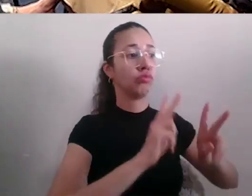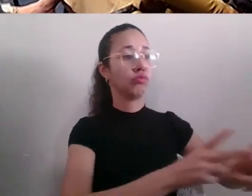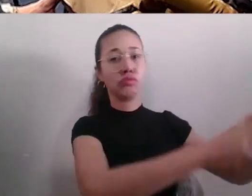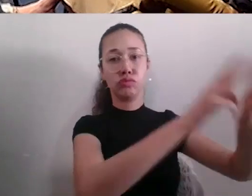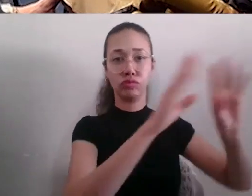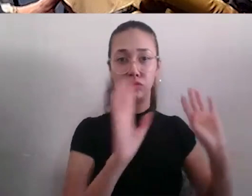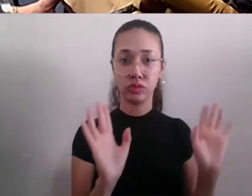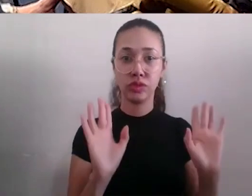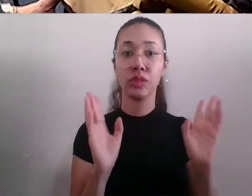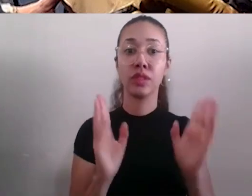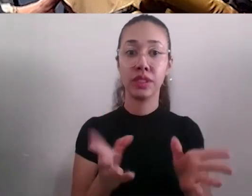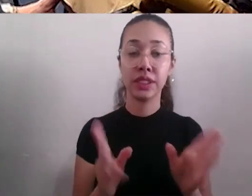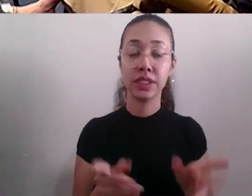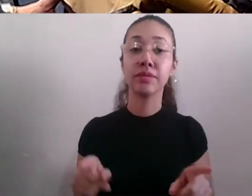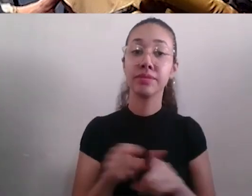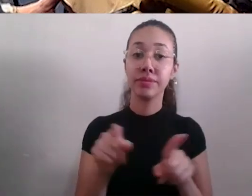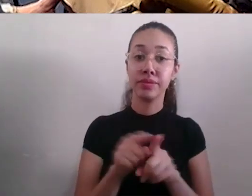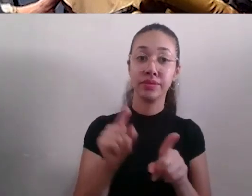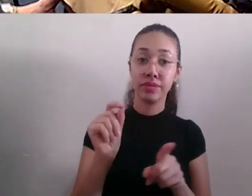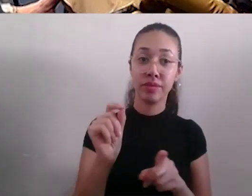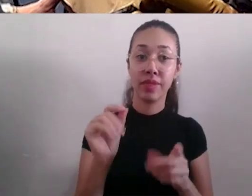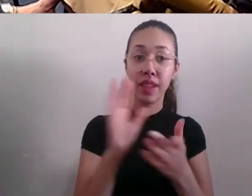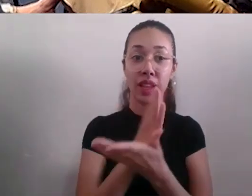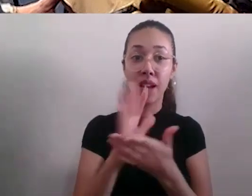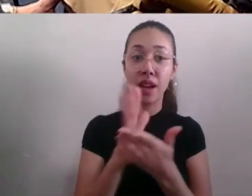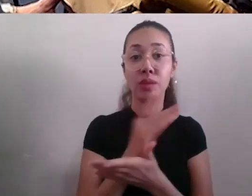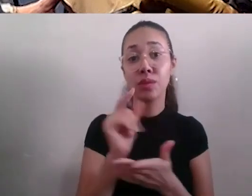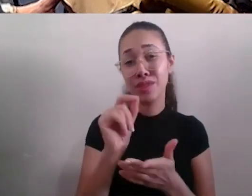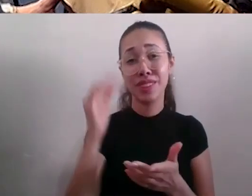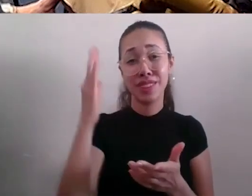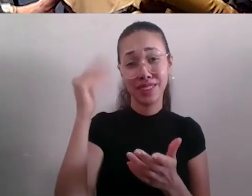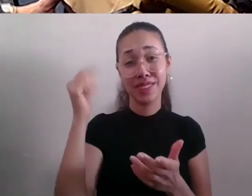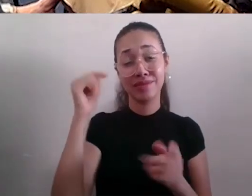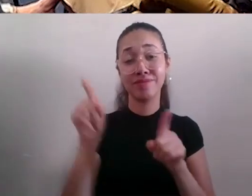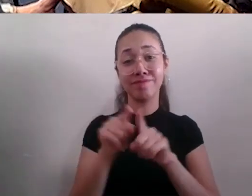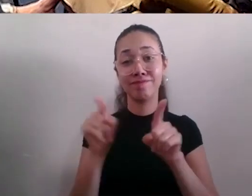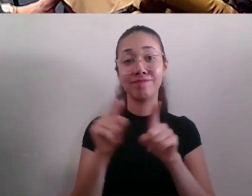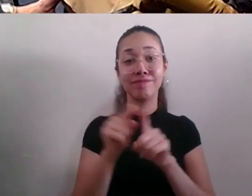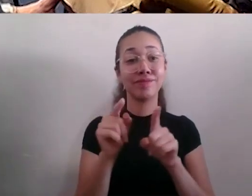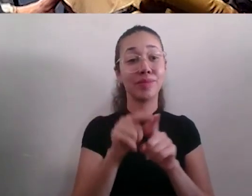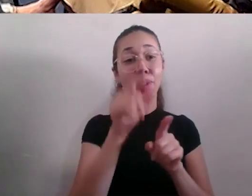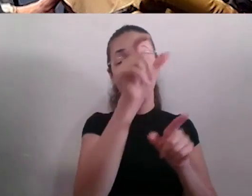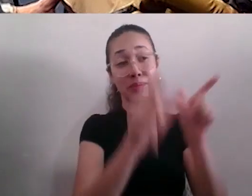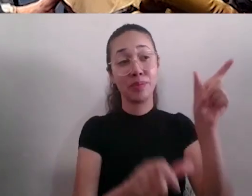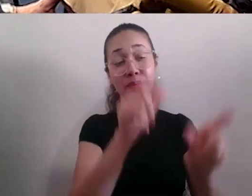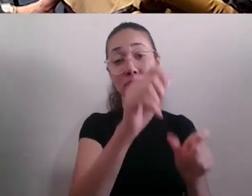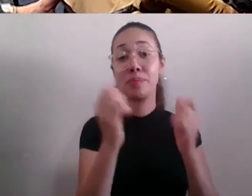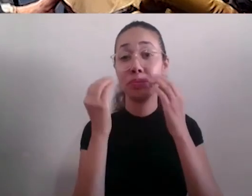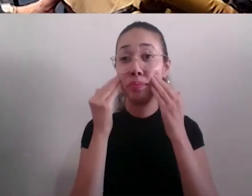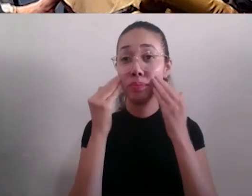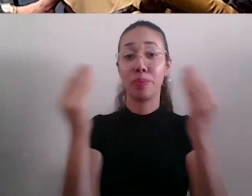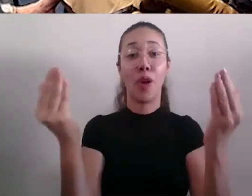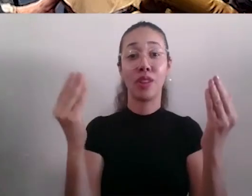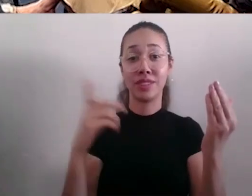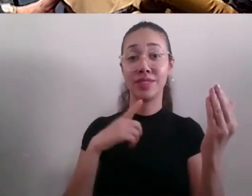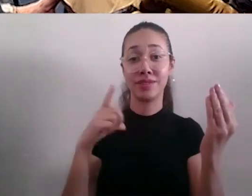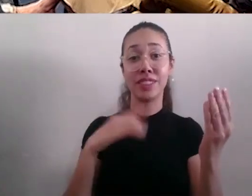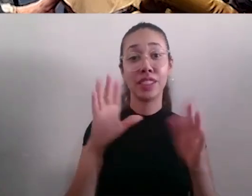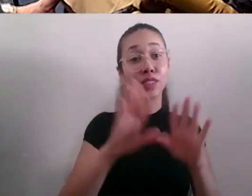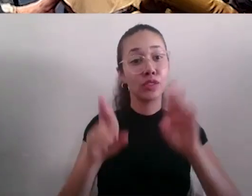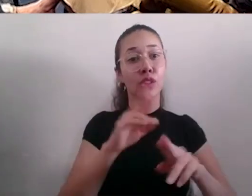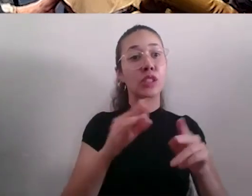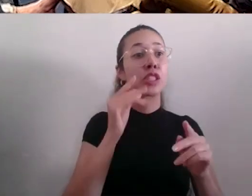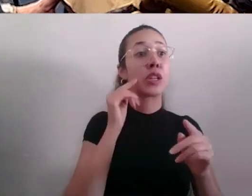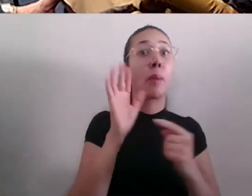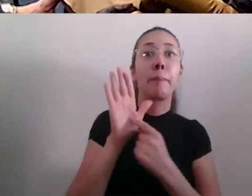consequência que possa, fora a exposição das pessoas, né? Que isso é uma coisa que a gente tomou muito cuidado, no caso do